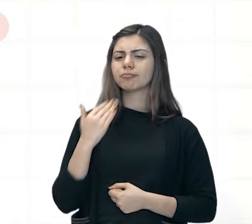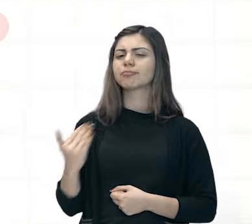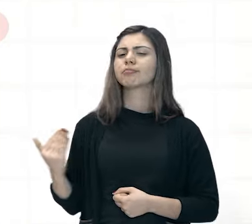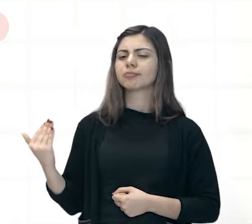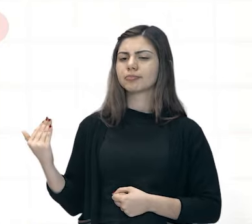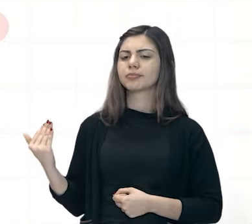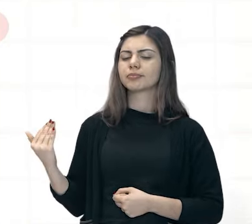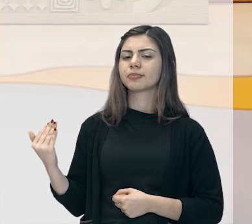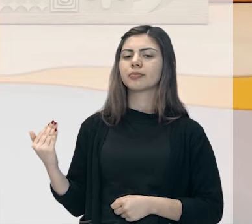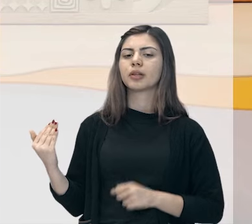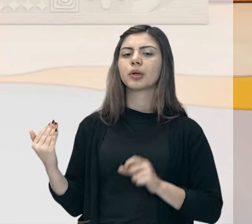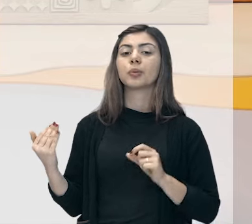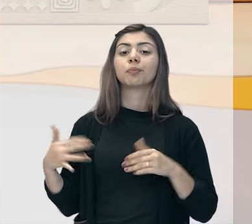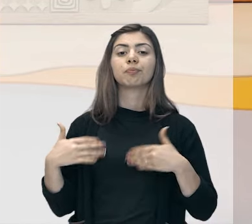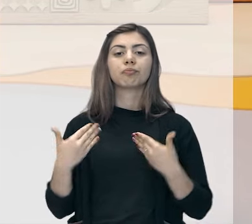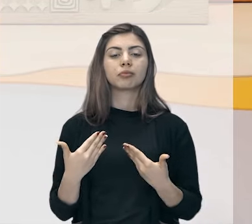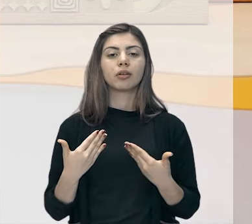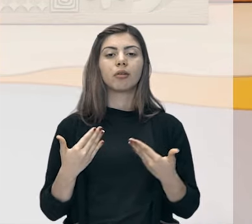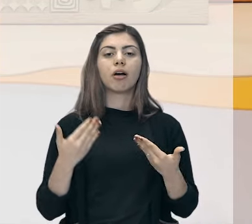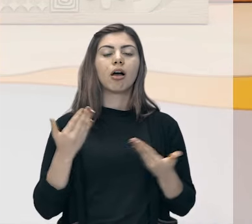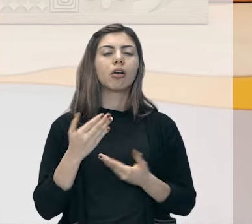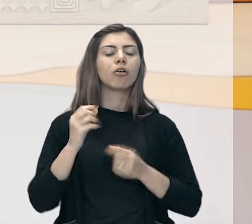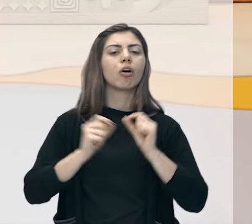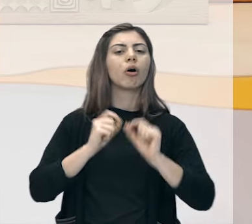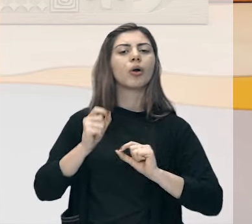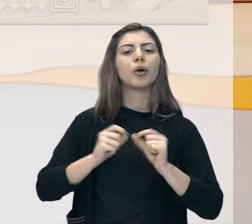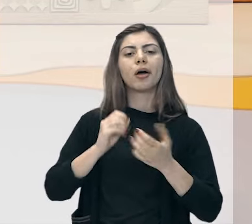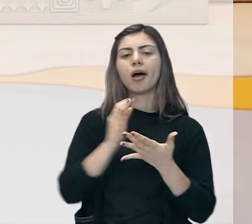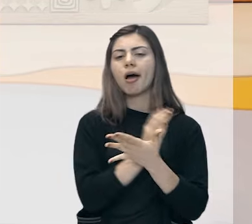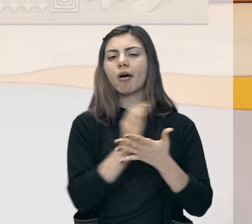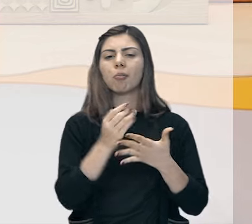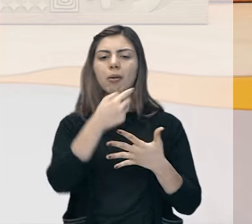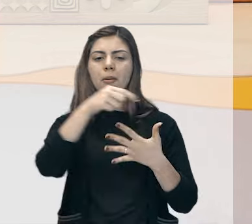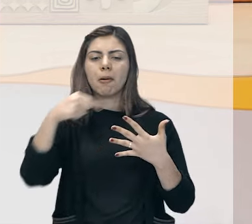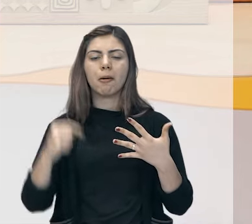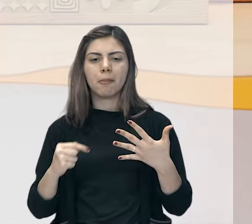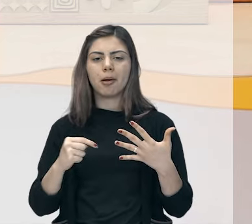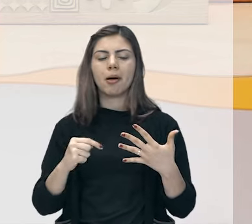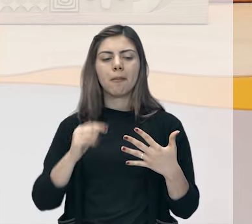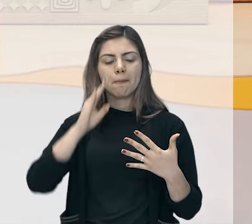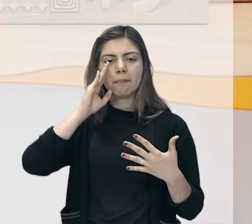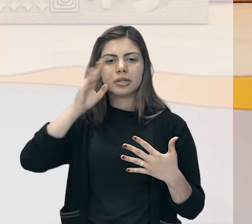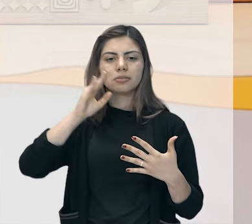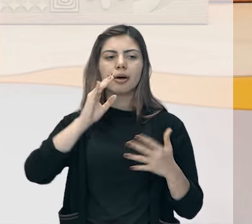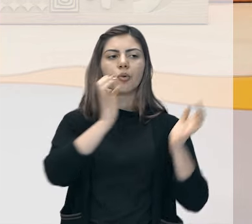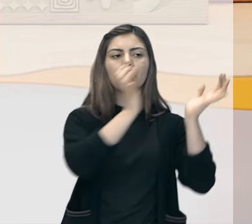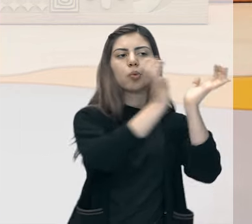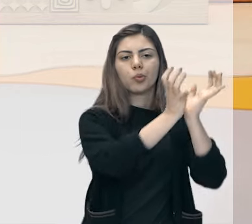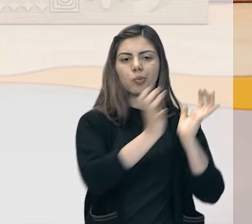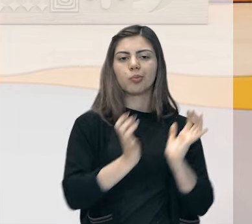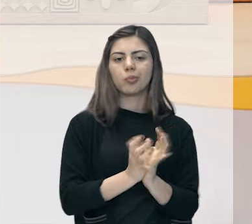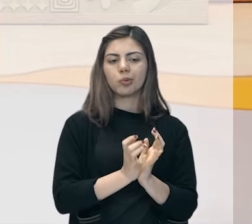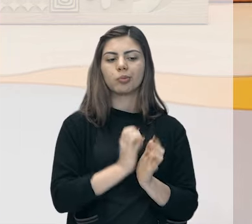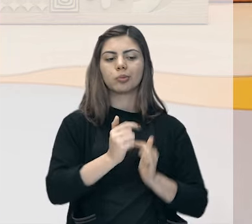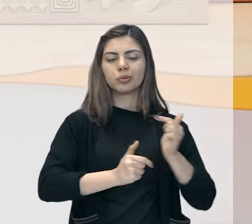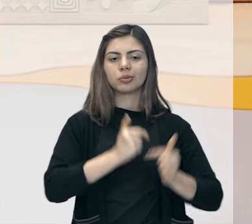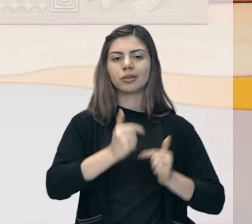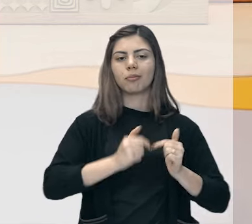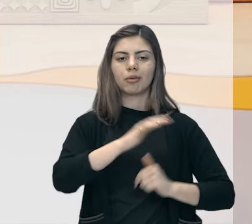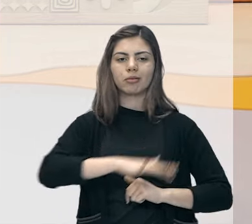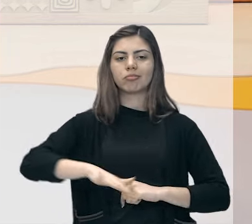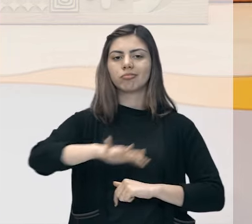só, aqui nós temos algumas das principais relações de trabalho desenvolvidas na